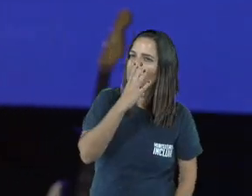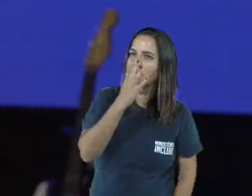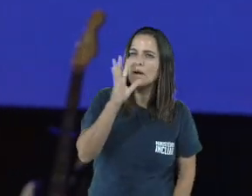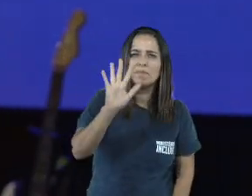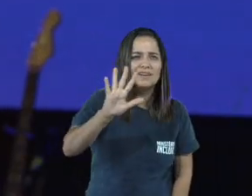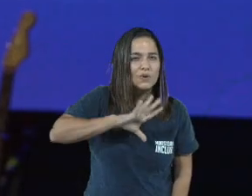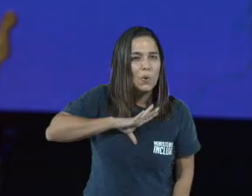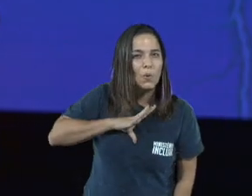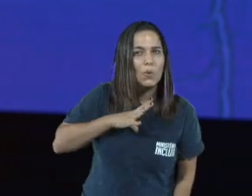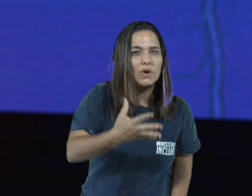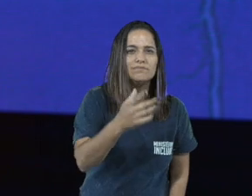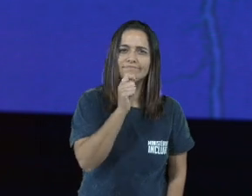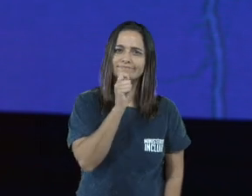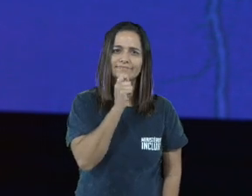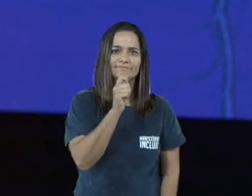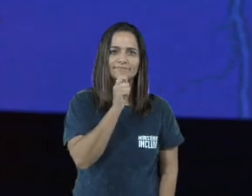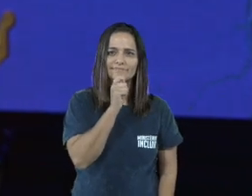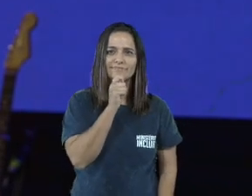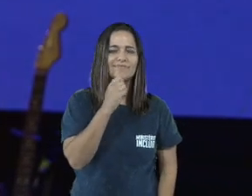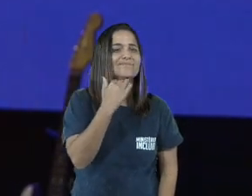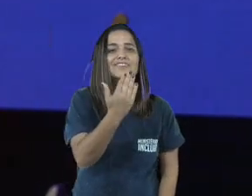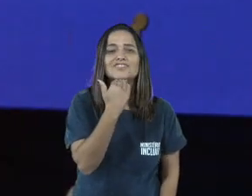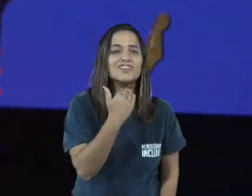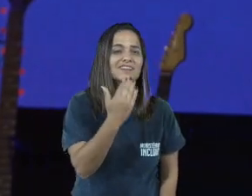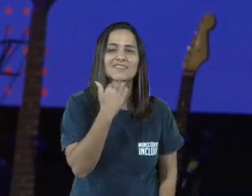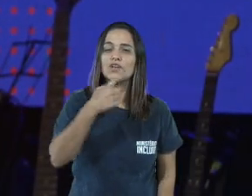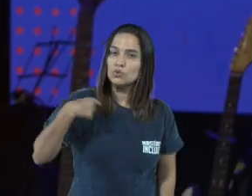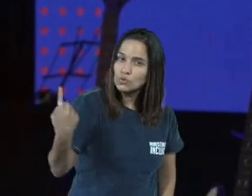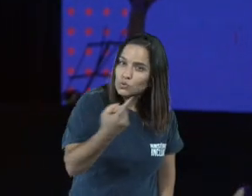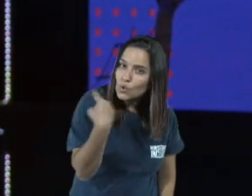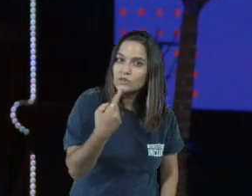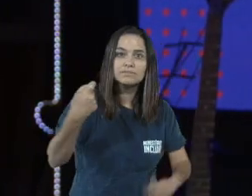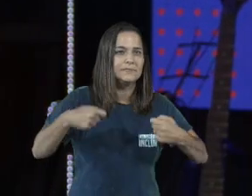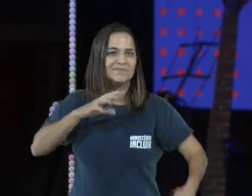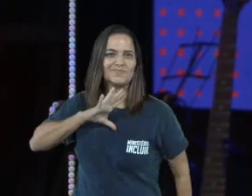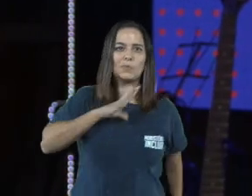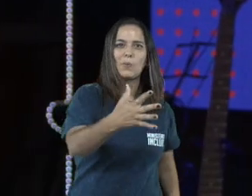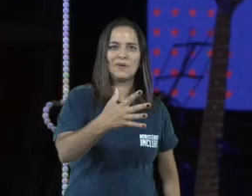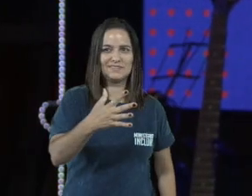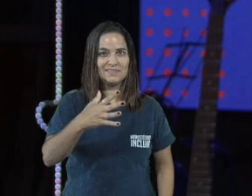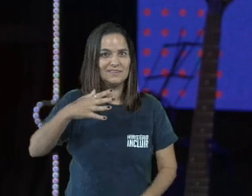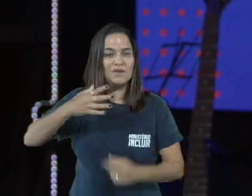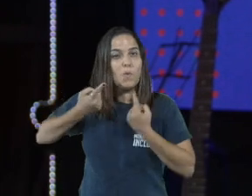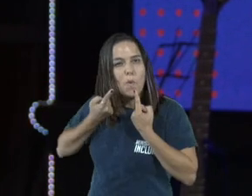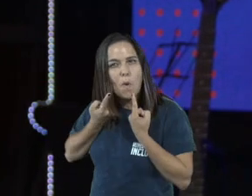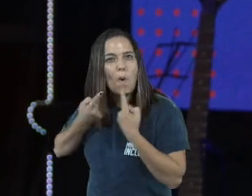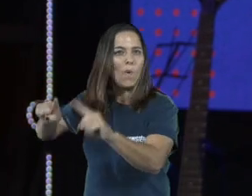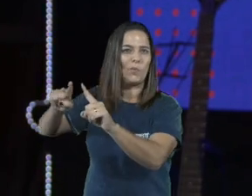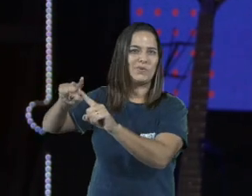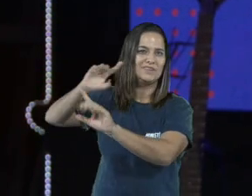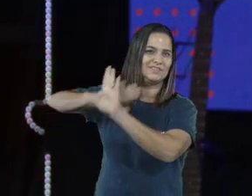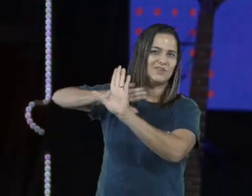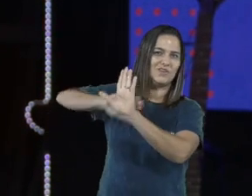de enfrentamento de uma ideologia satânica maldita que diz